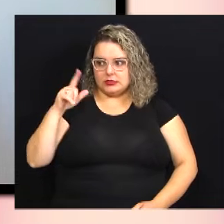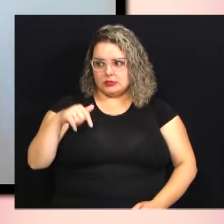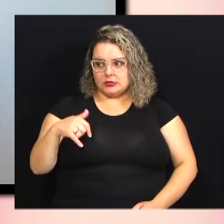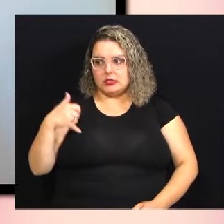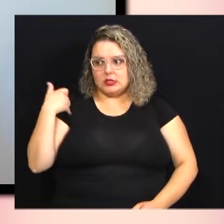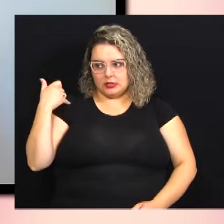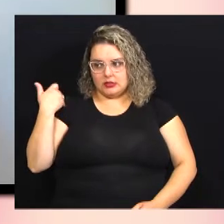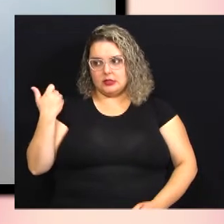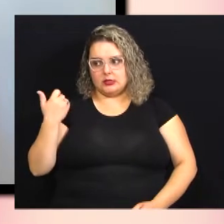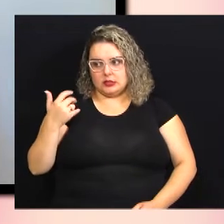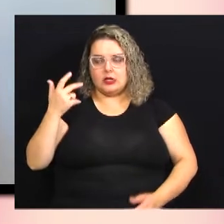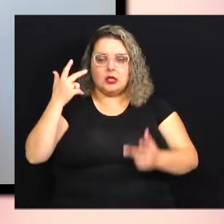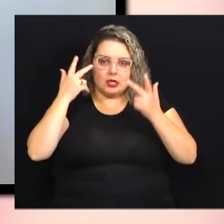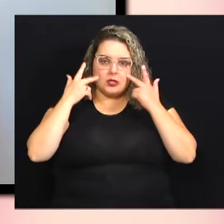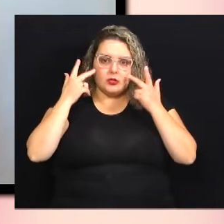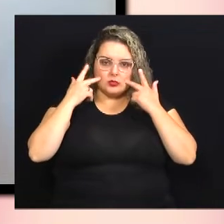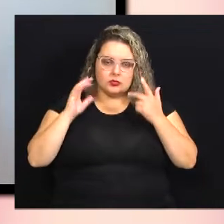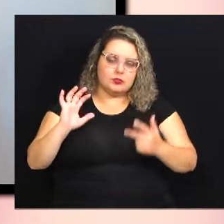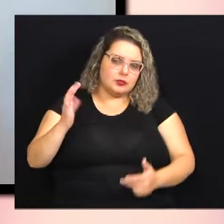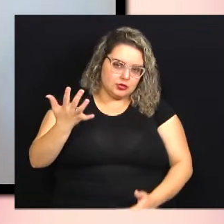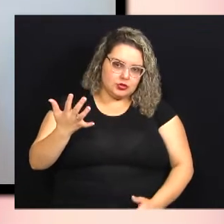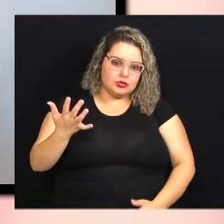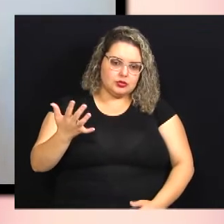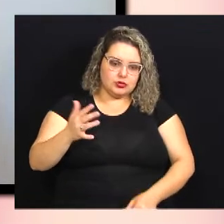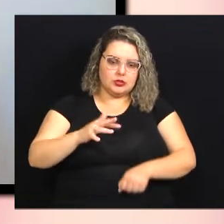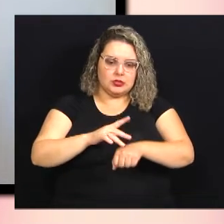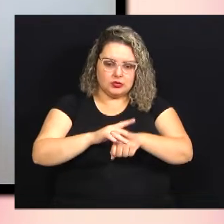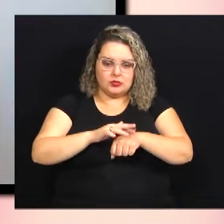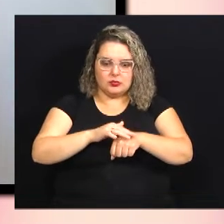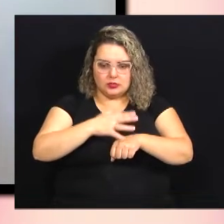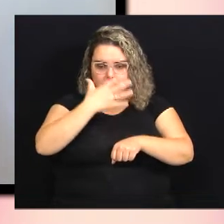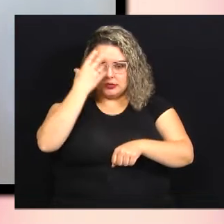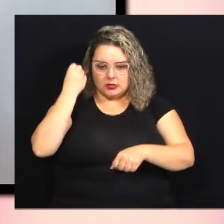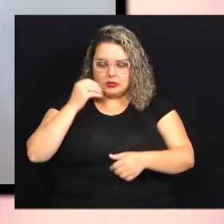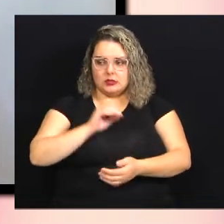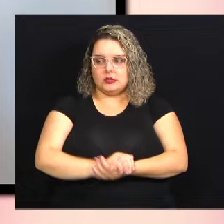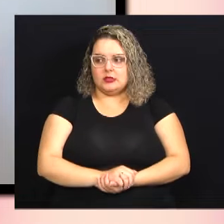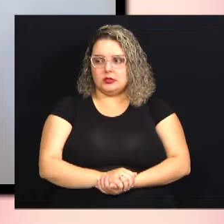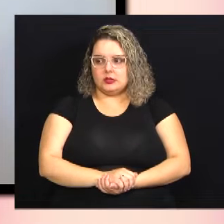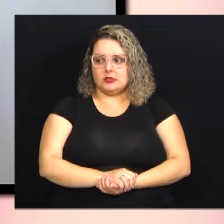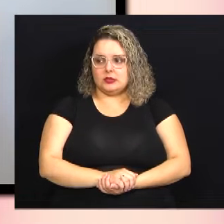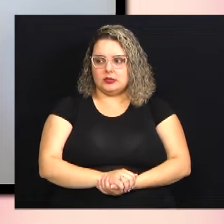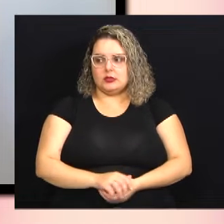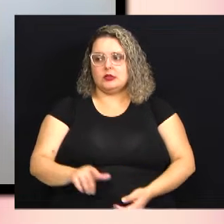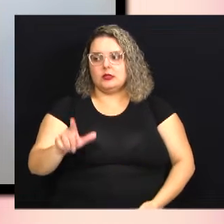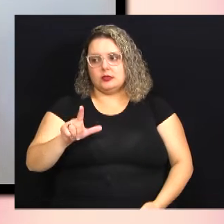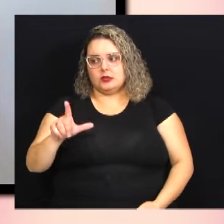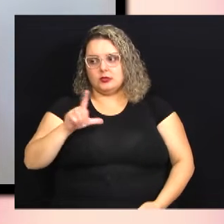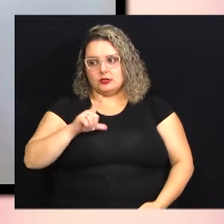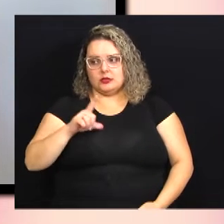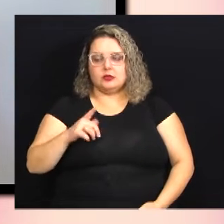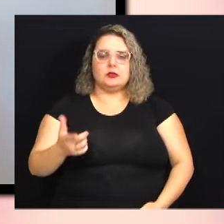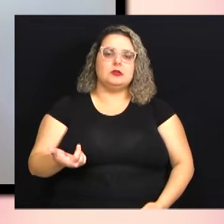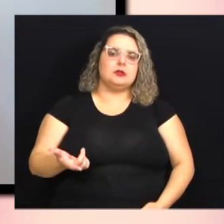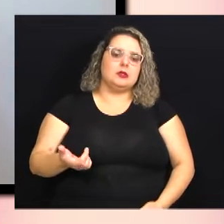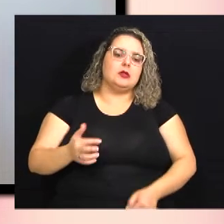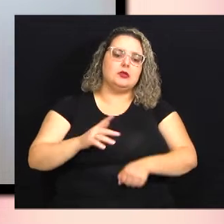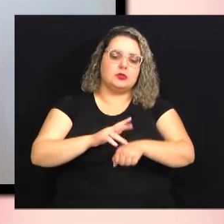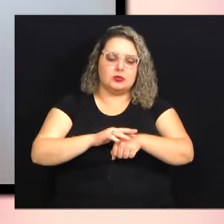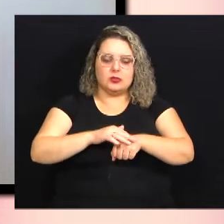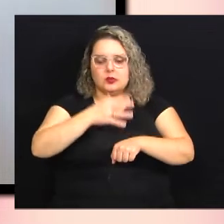mais frequente de aparecimento dessa doença, né? Então, lógico que existem Alzheimer que